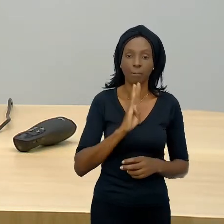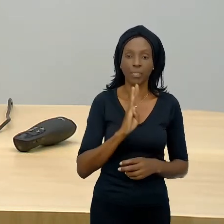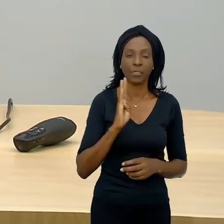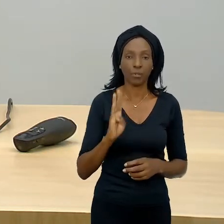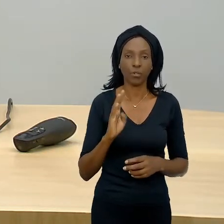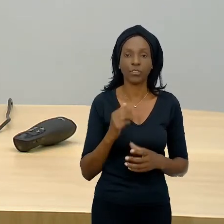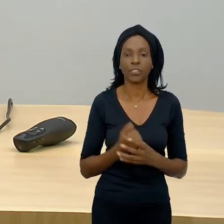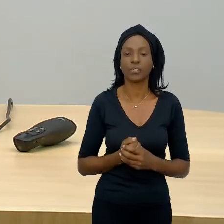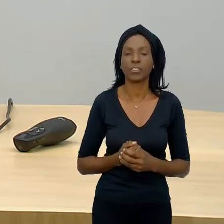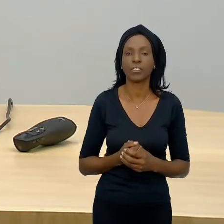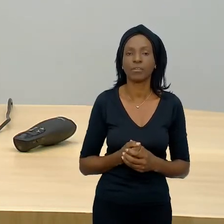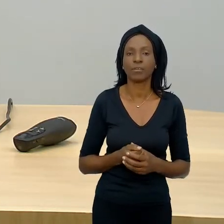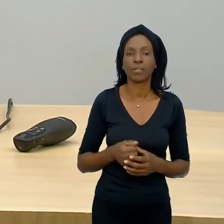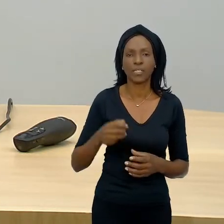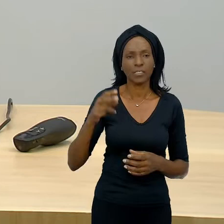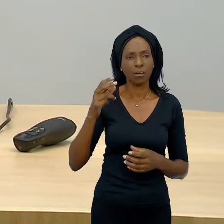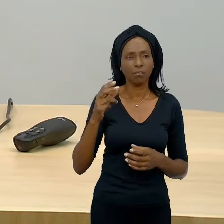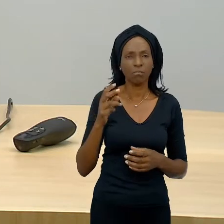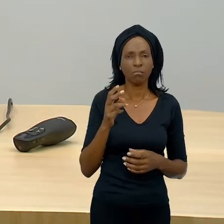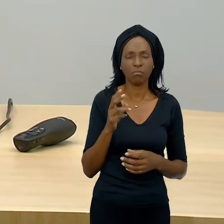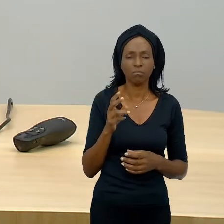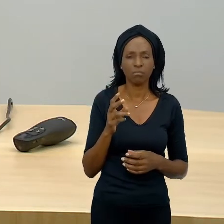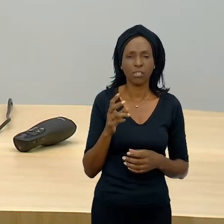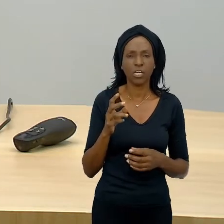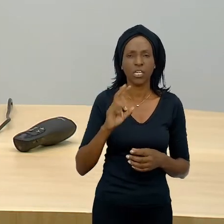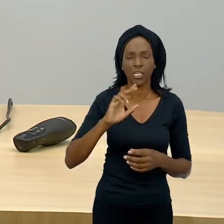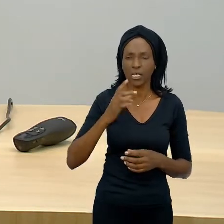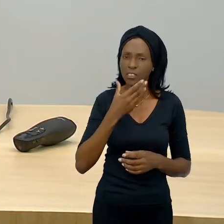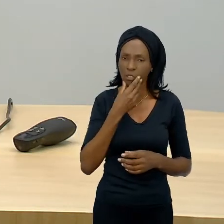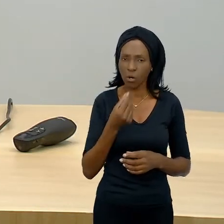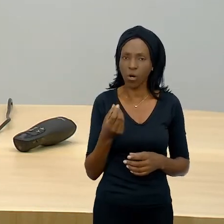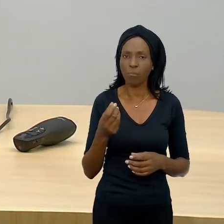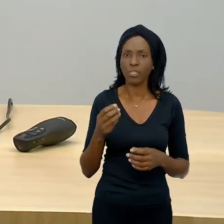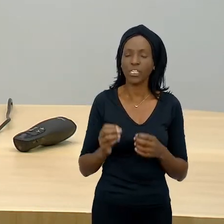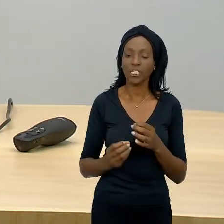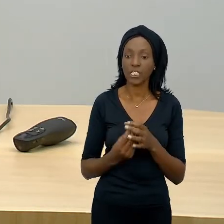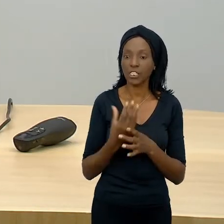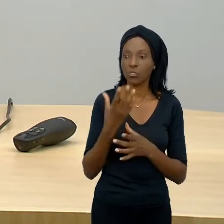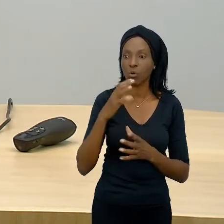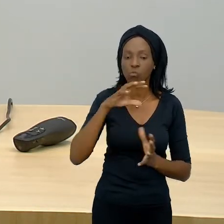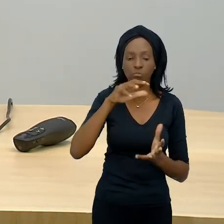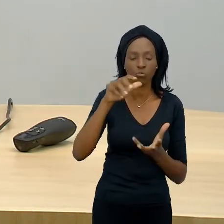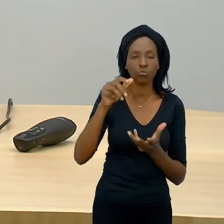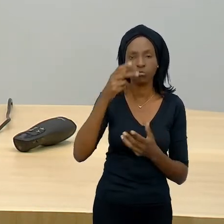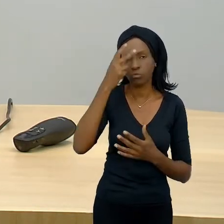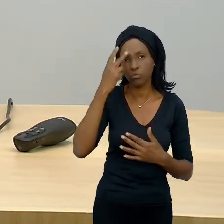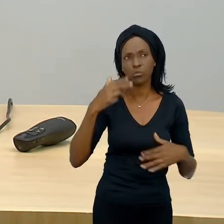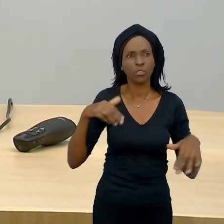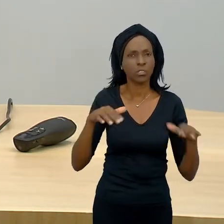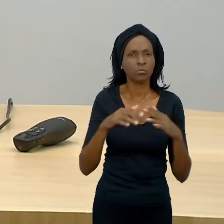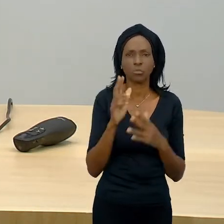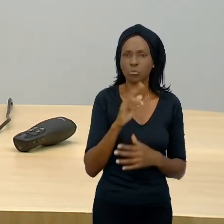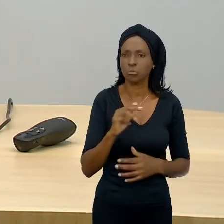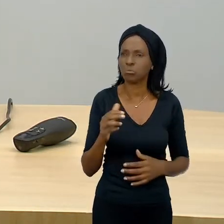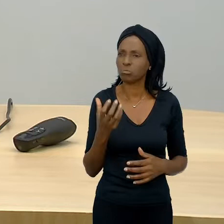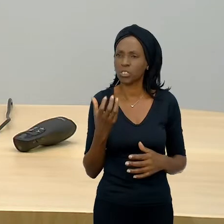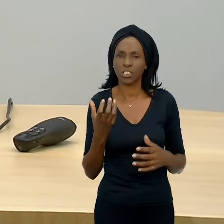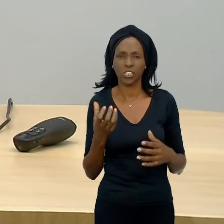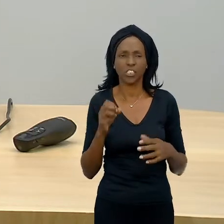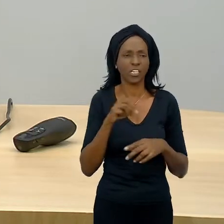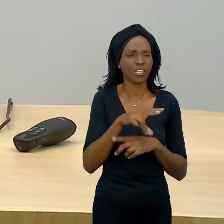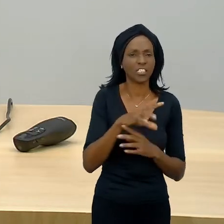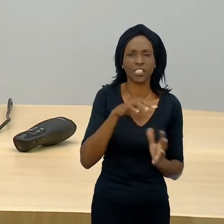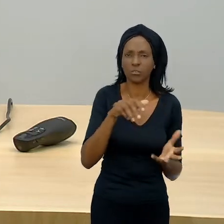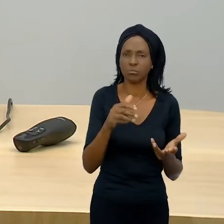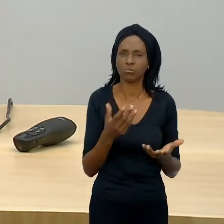uma obra distópica, né? O George Orwell está criando esse mundo em que ninguém desejaria viver, né?